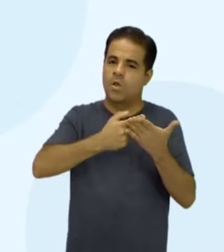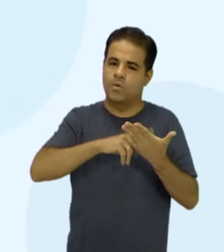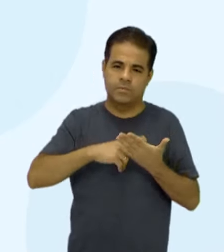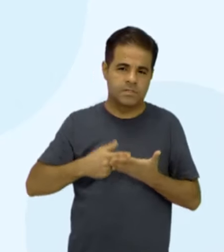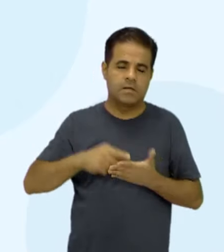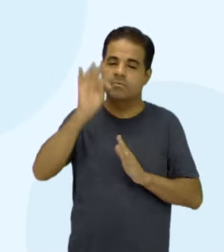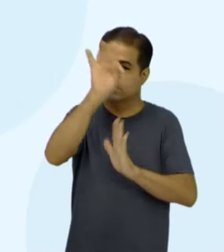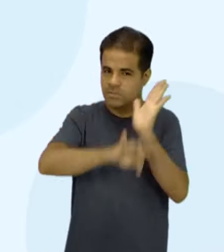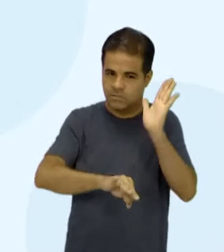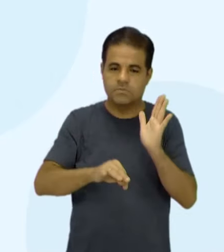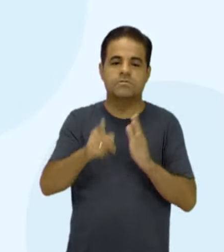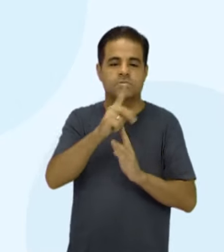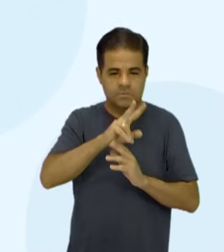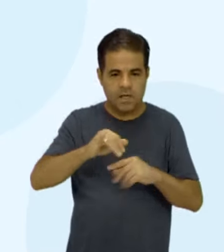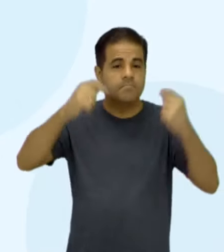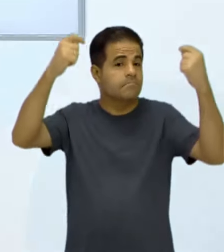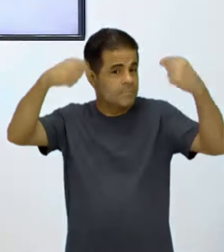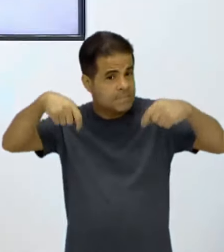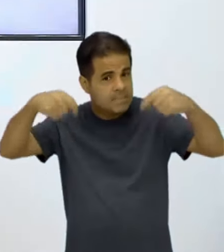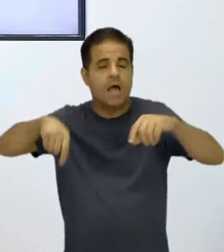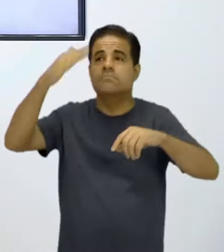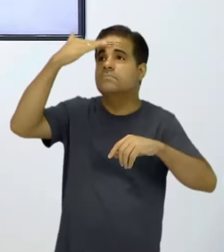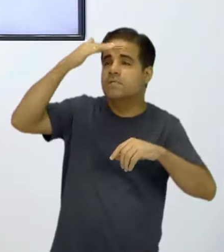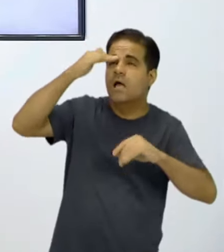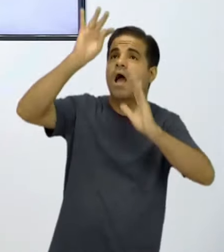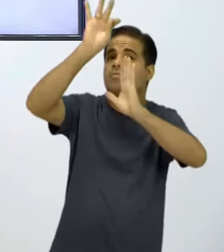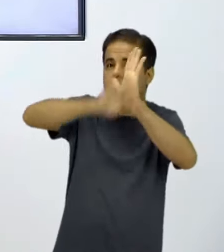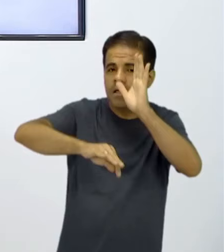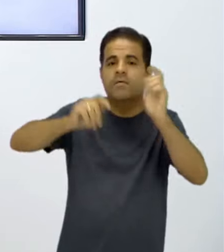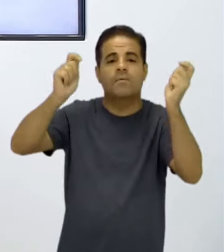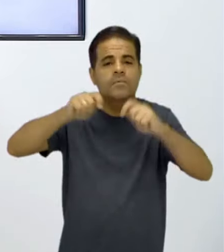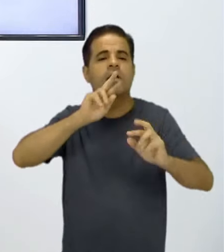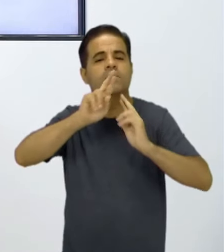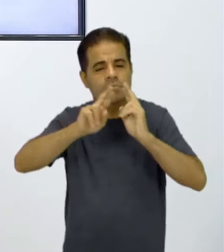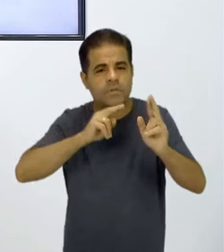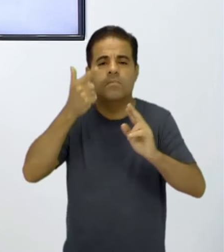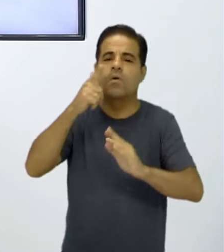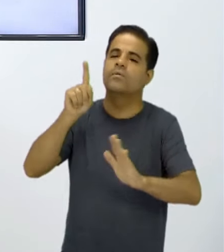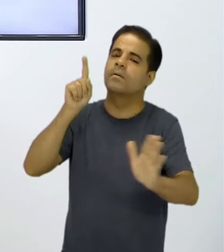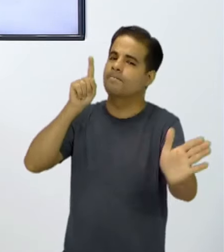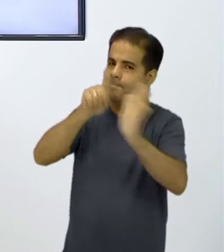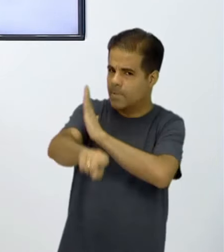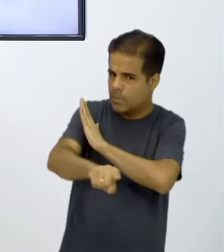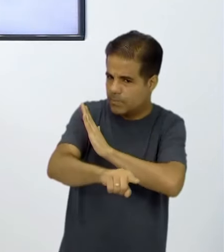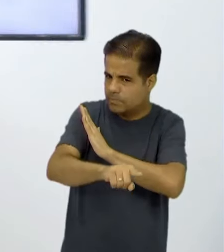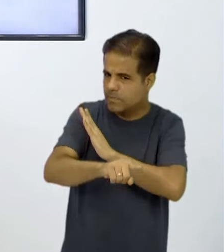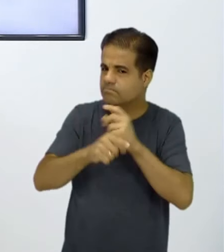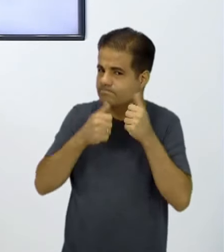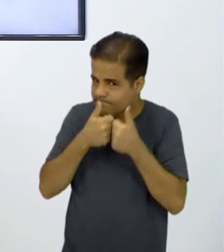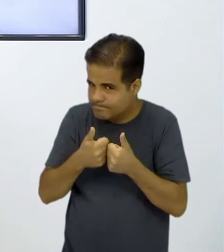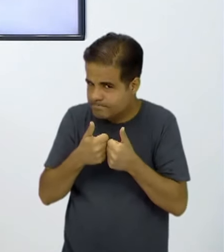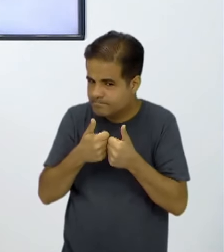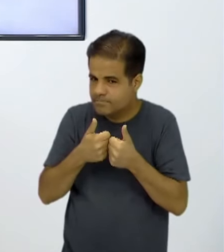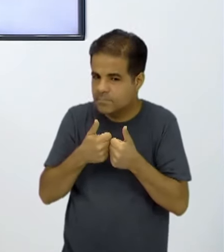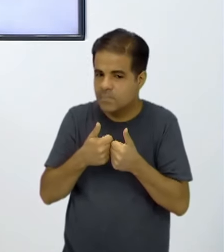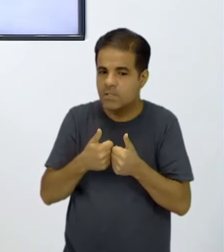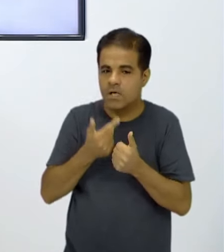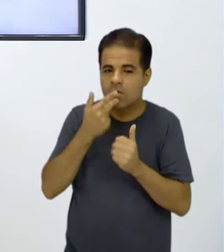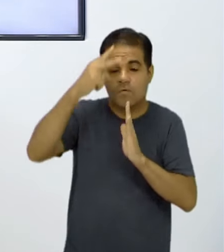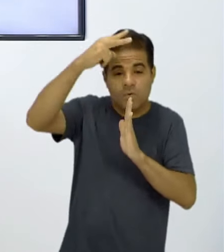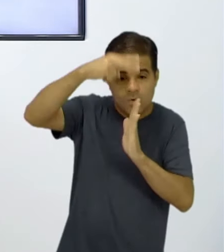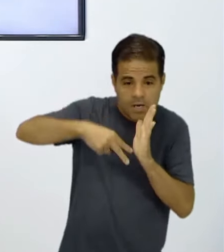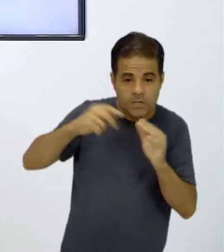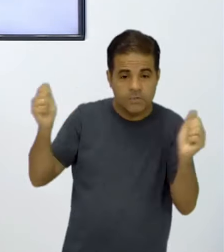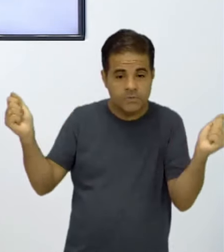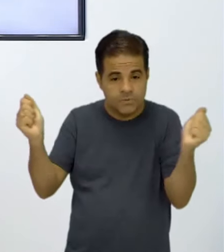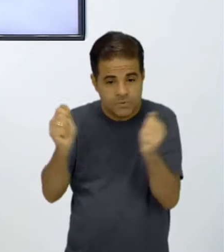tradução desse texto a gente vai precisar entender esse texto para poder responder uma próxima pergunta que vem aí tá então eu só vou fazer a